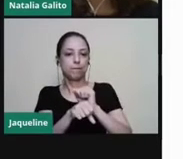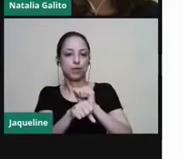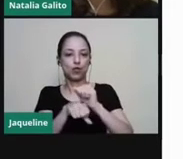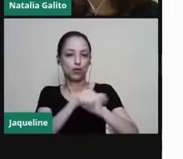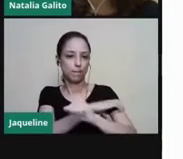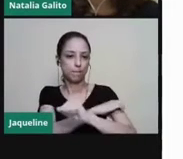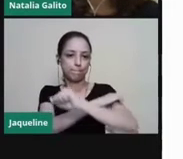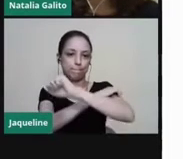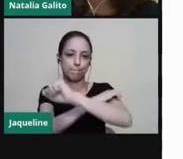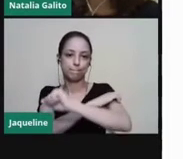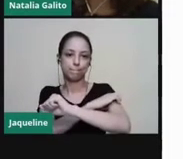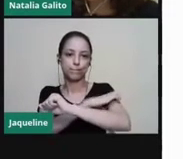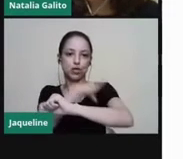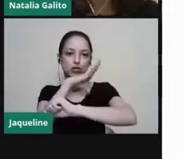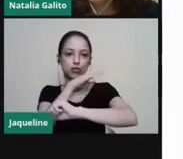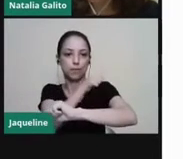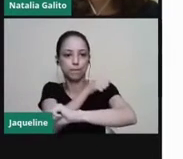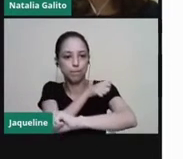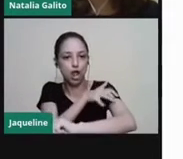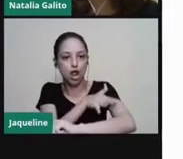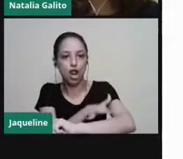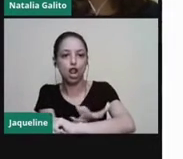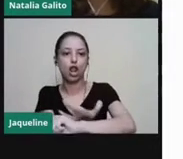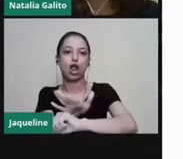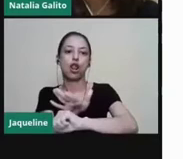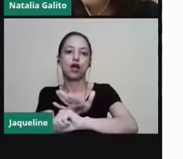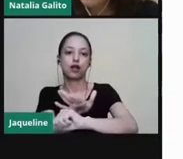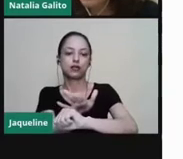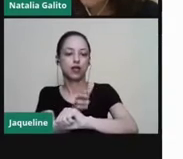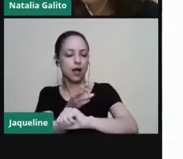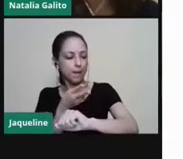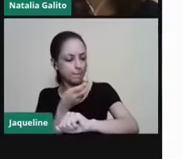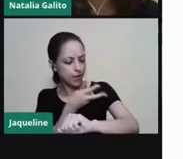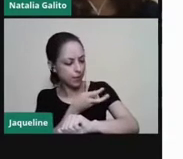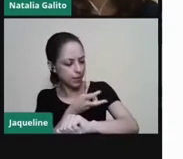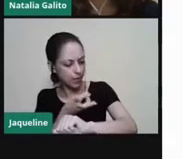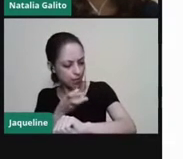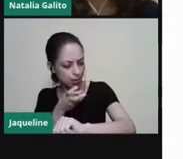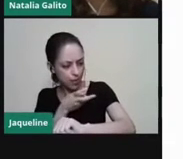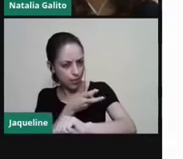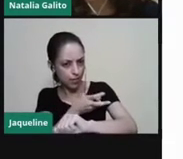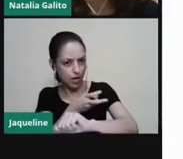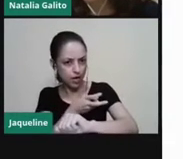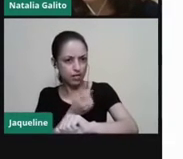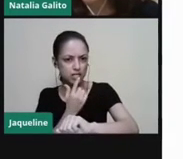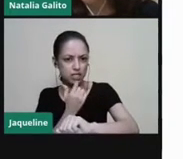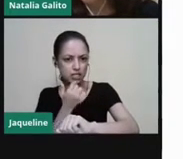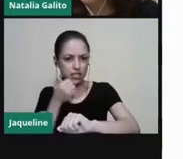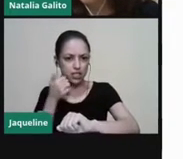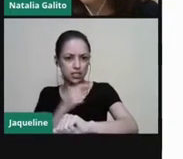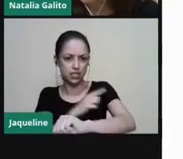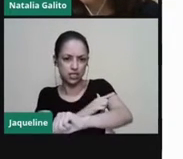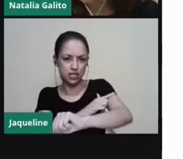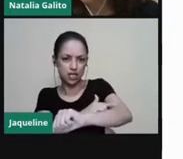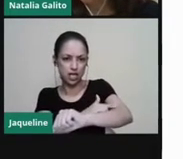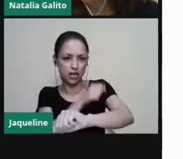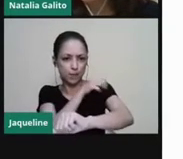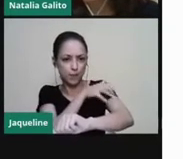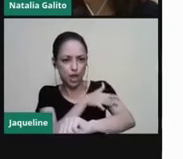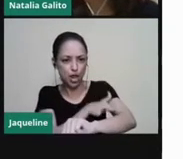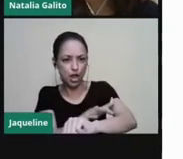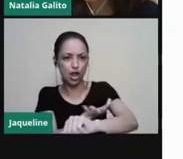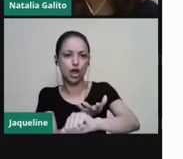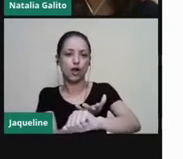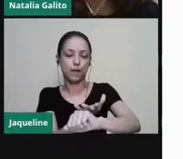do fluxo sanguíneo para o local, a gente percebe um intenso fluxo de sangue, que é caracterizado por uma inclinação